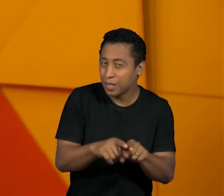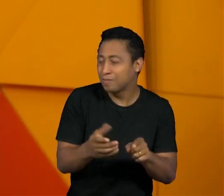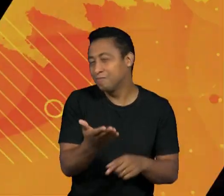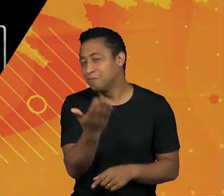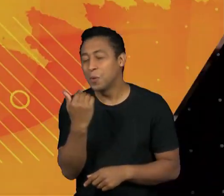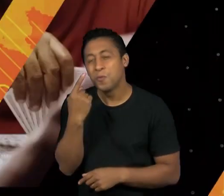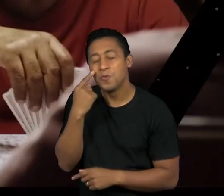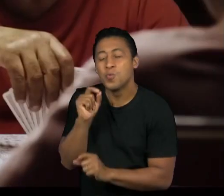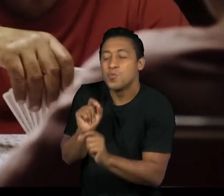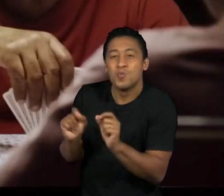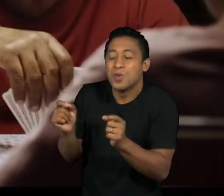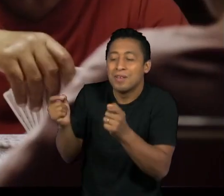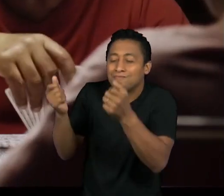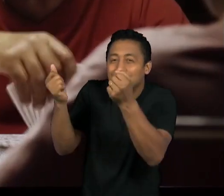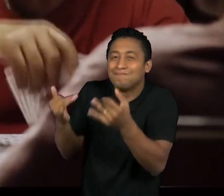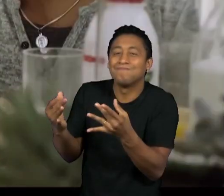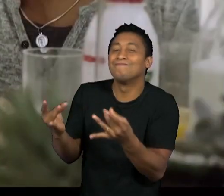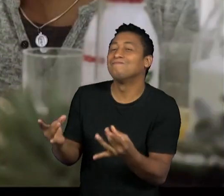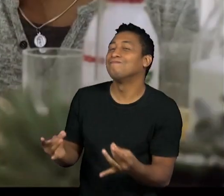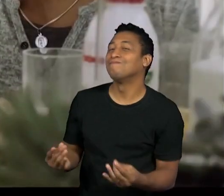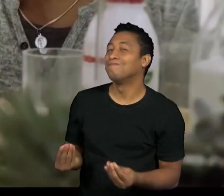isso?